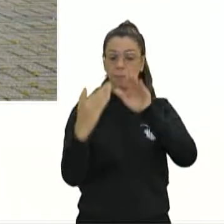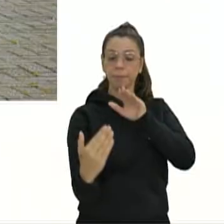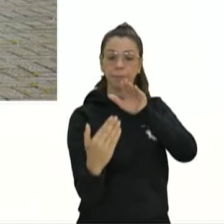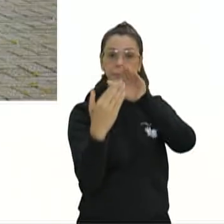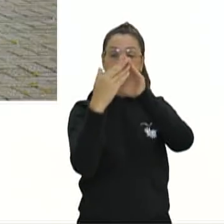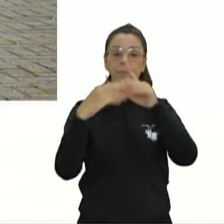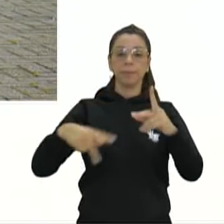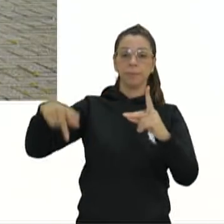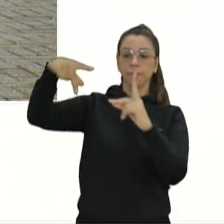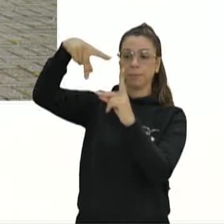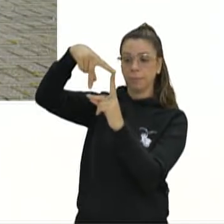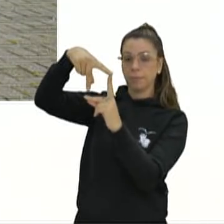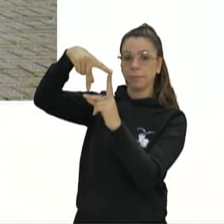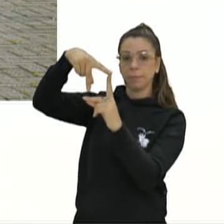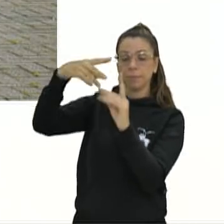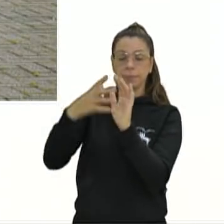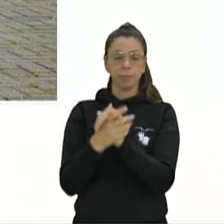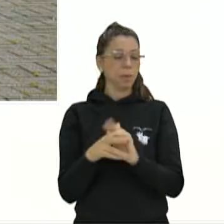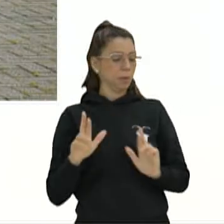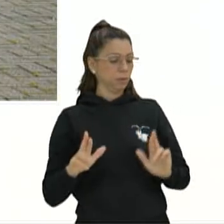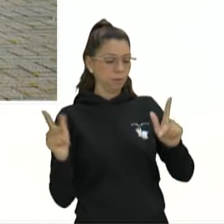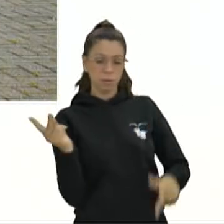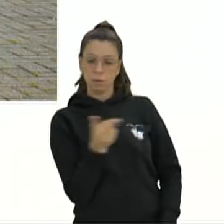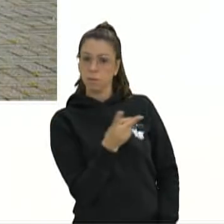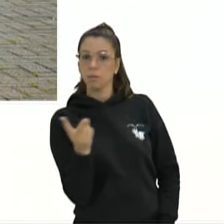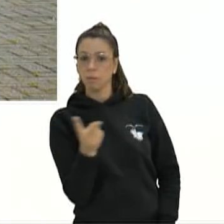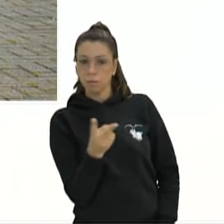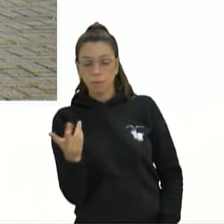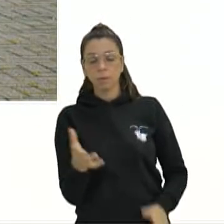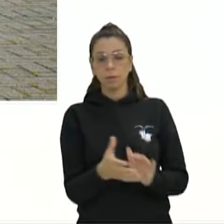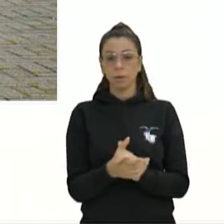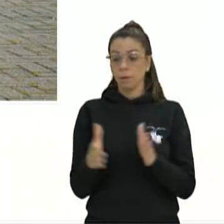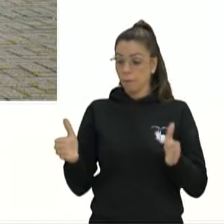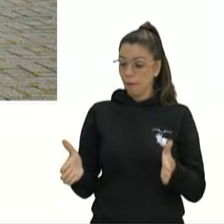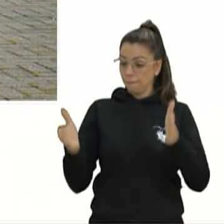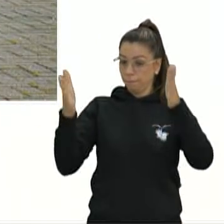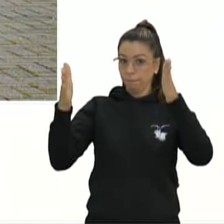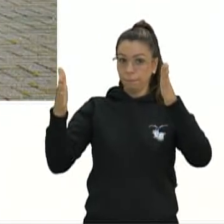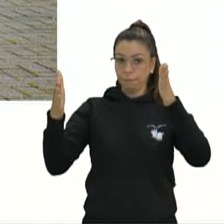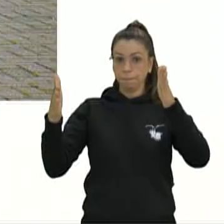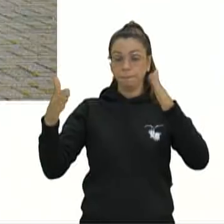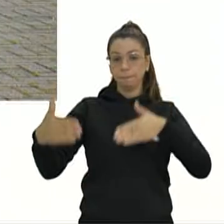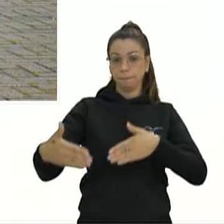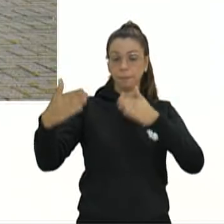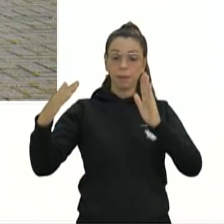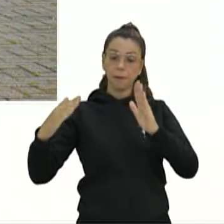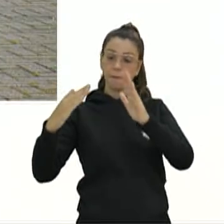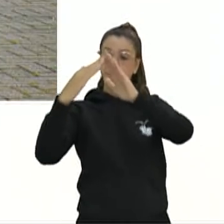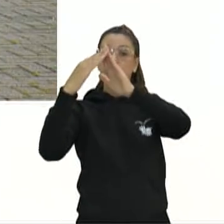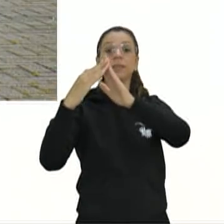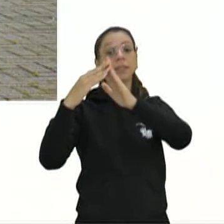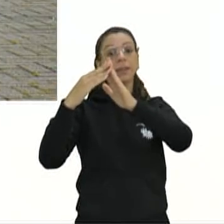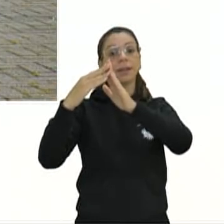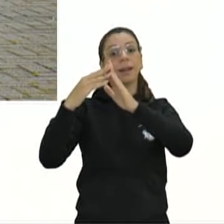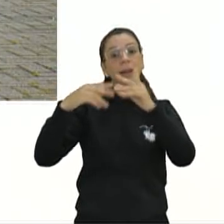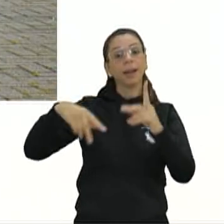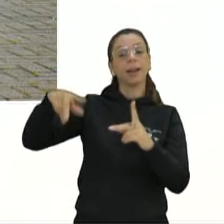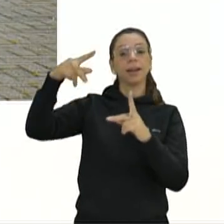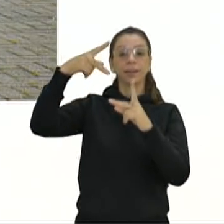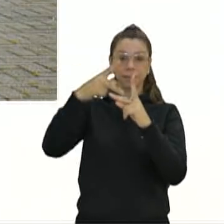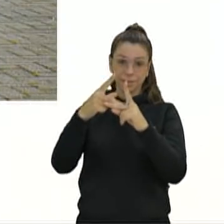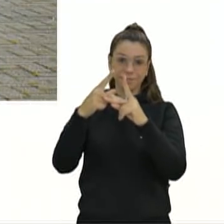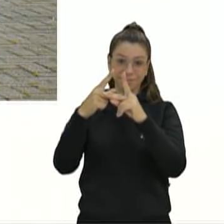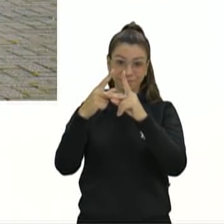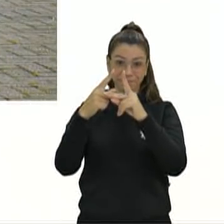diferença da pirâmide com o prisma? As faces da pirâmide são triangulares. Lembra